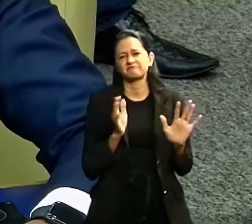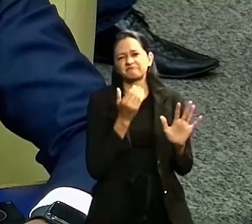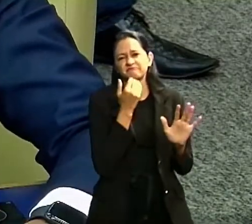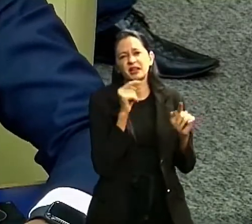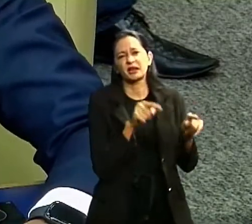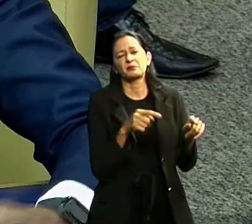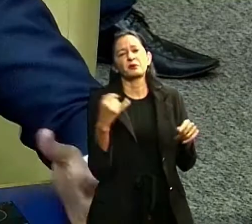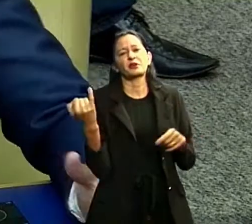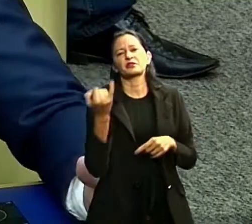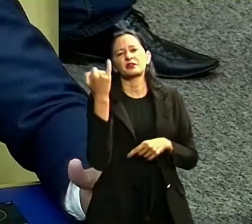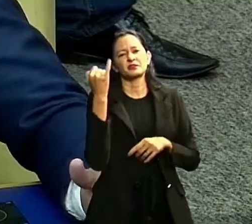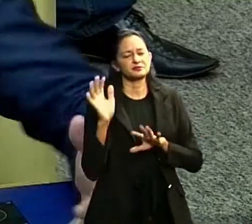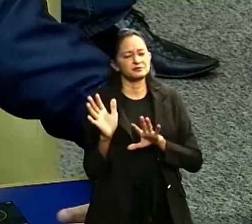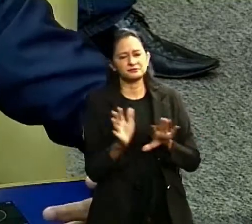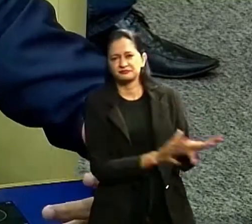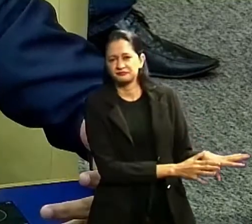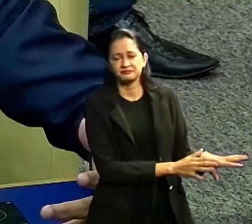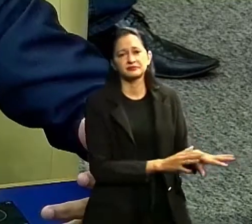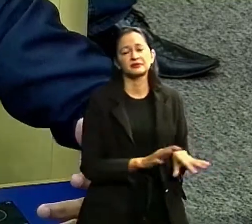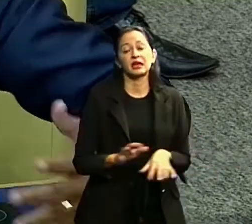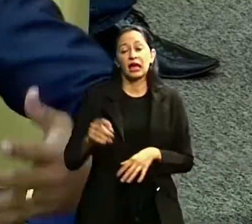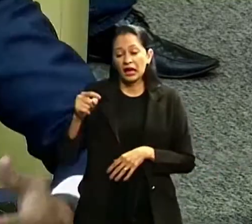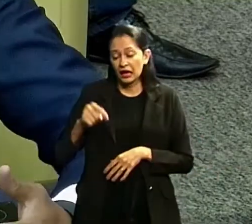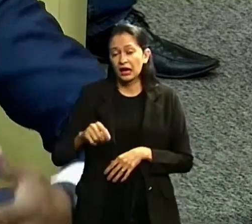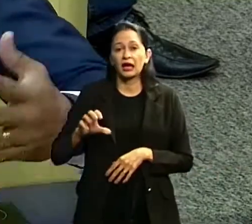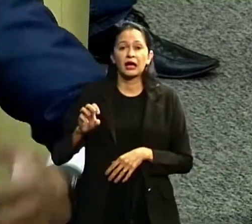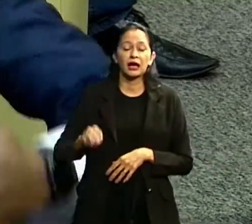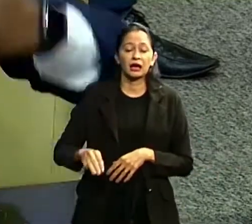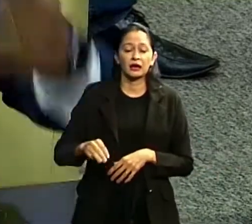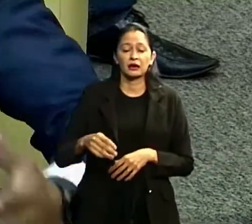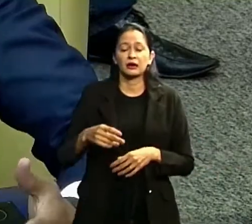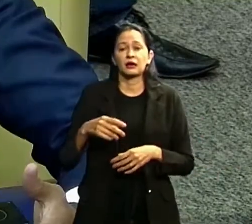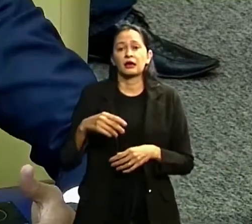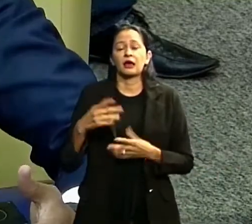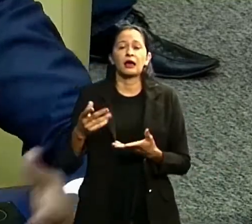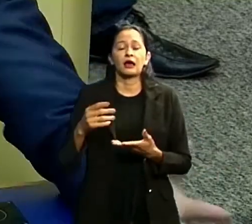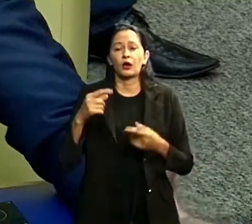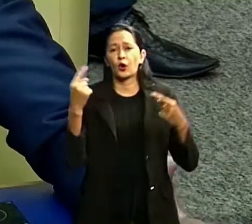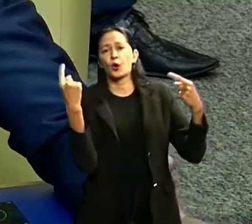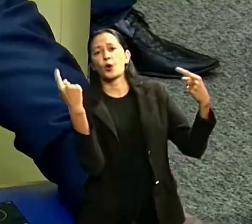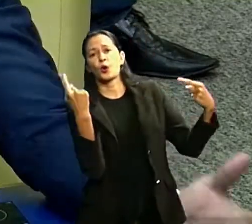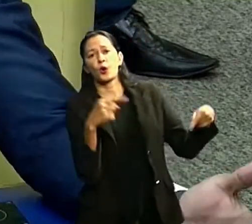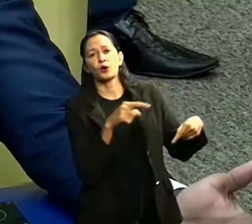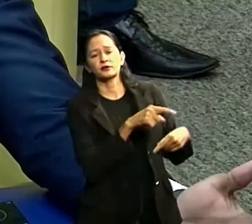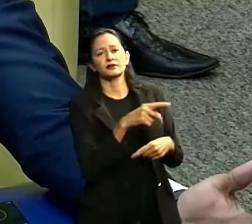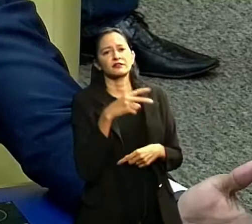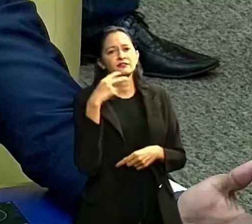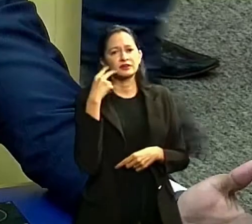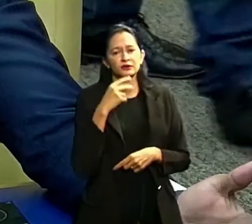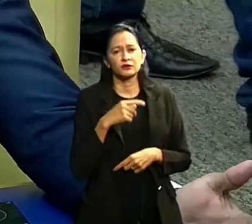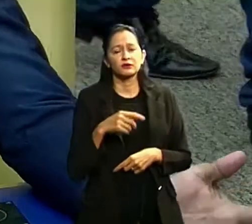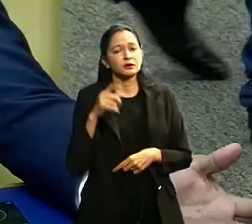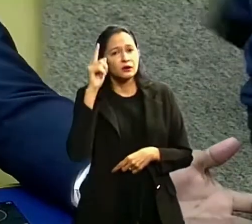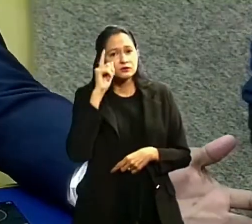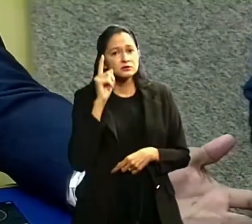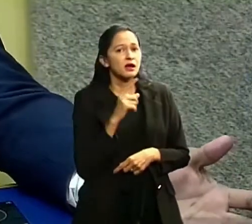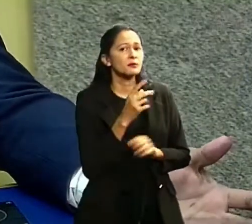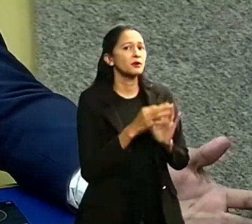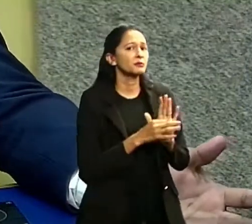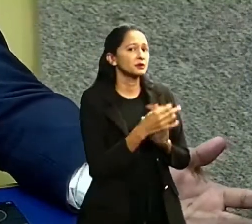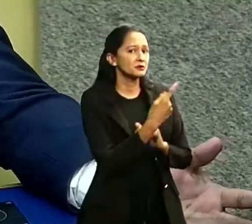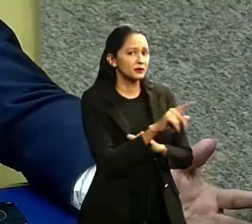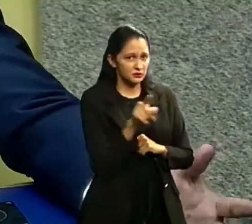para ser tratada. Então não dá uma casa dessa fazer uma moção de repúdio contra um vereador sem ter ouvido. O senhor